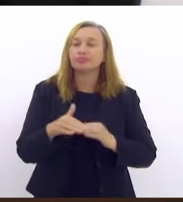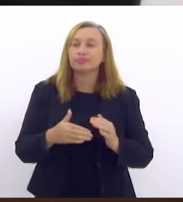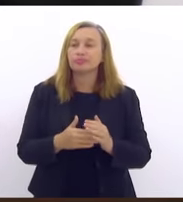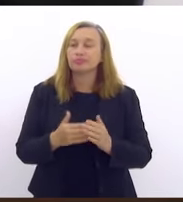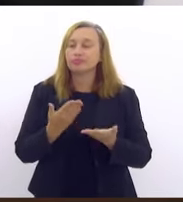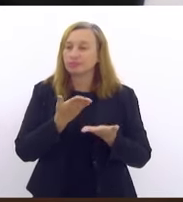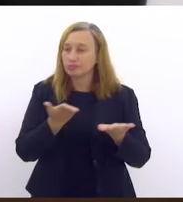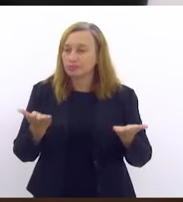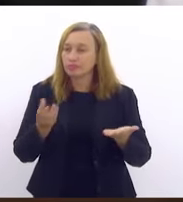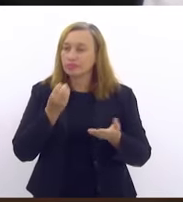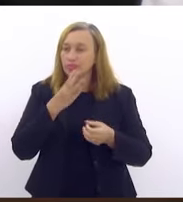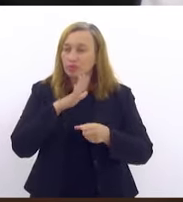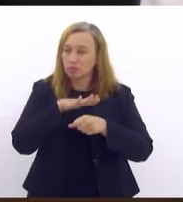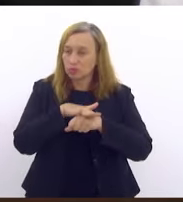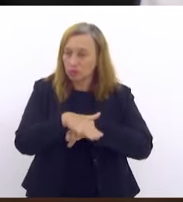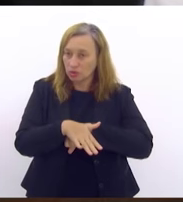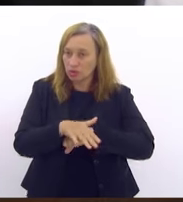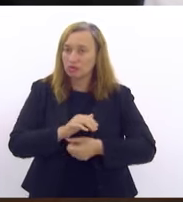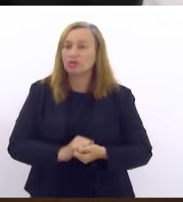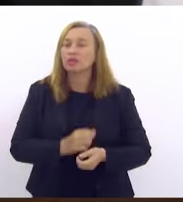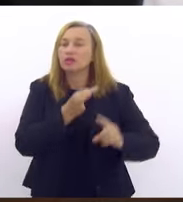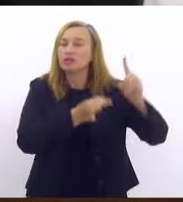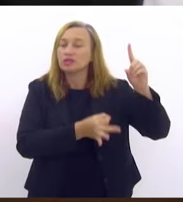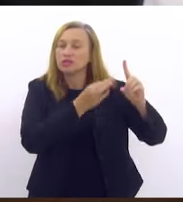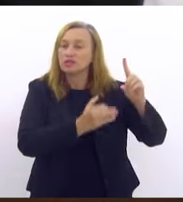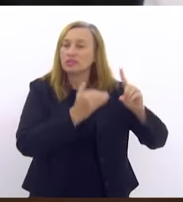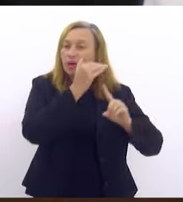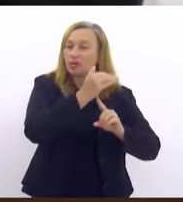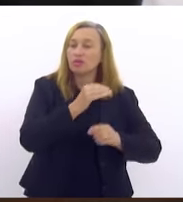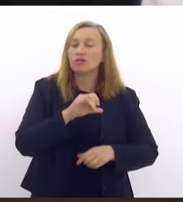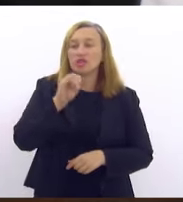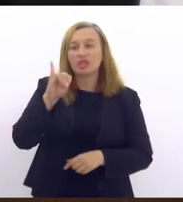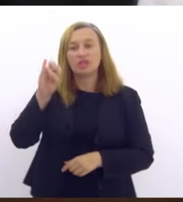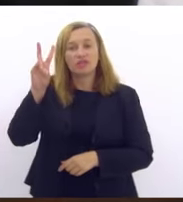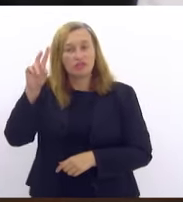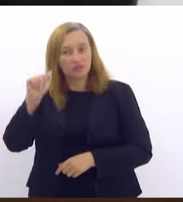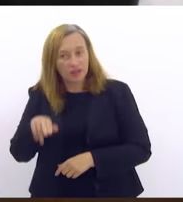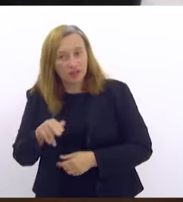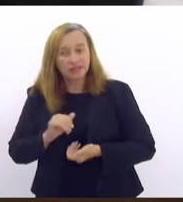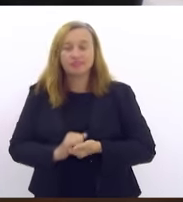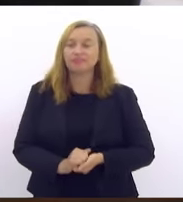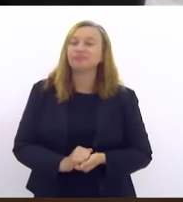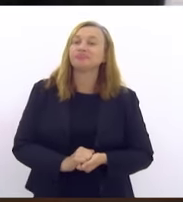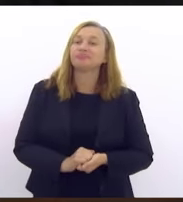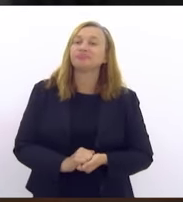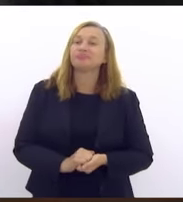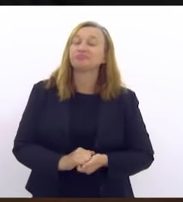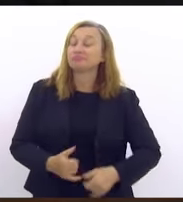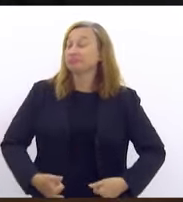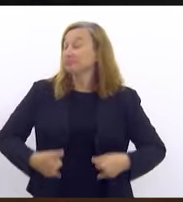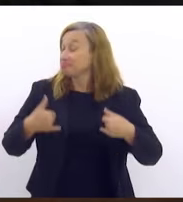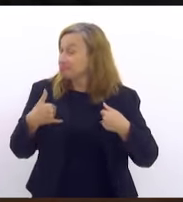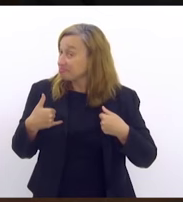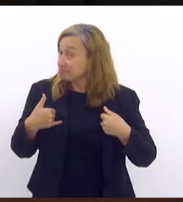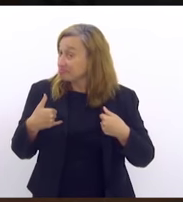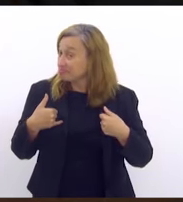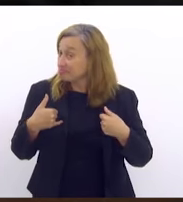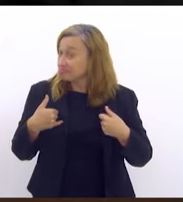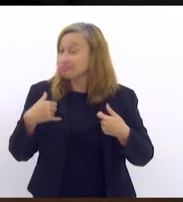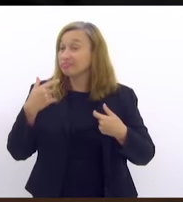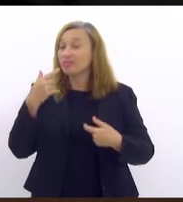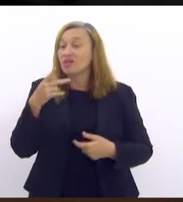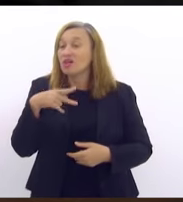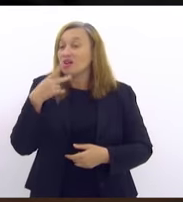boa noite Desembargador Ivan da Costa alemão Ferreira É uma honra fazer um breve